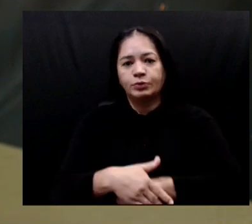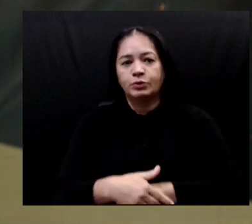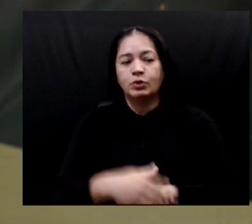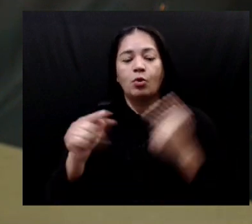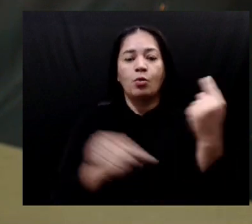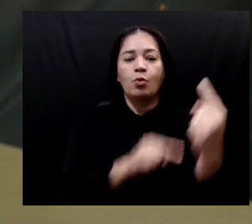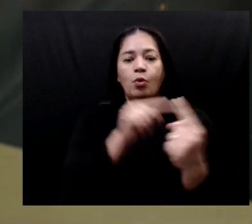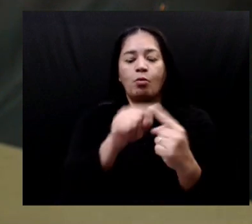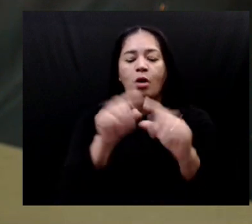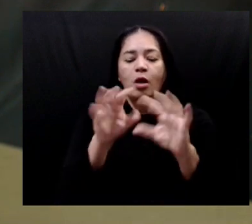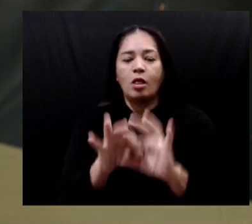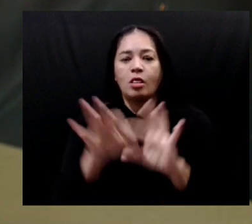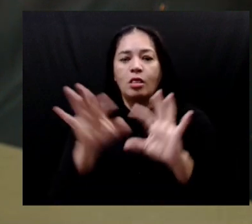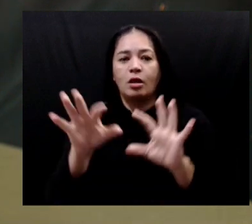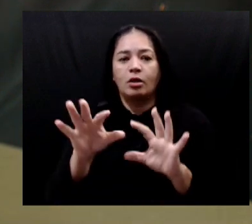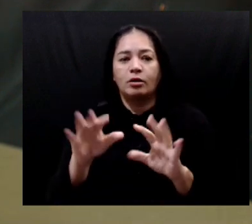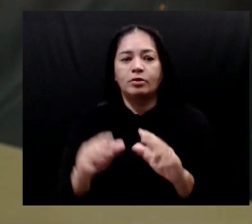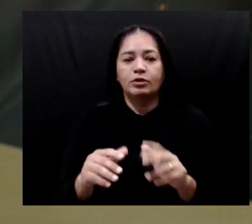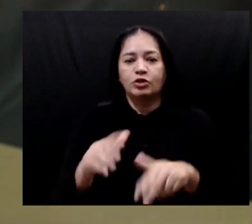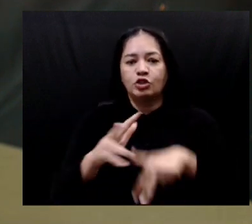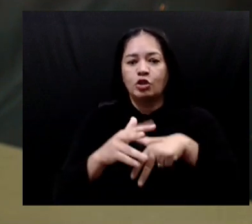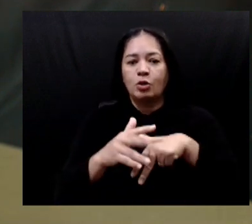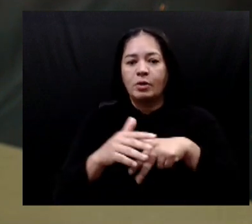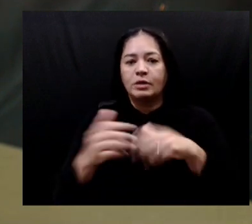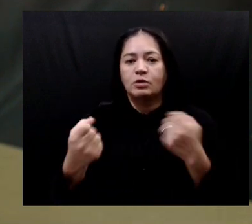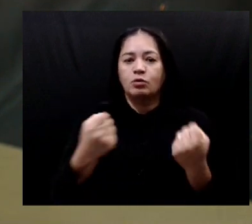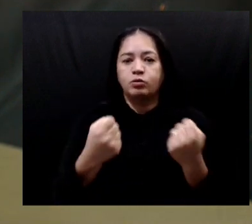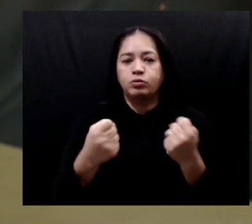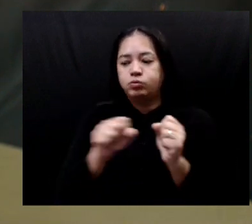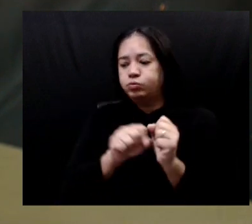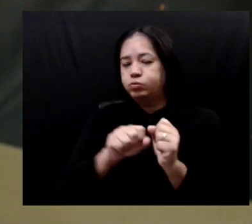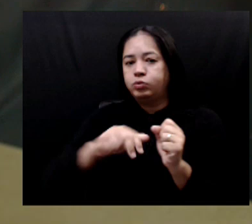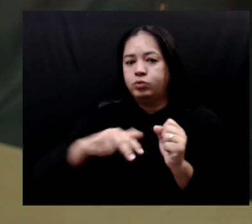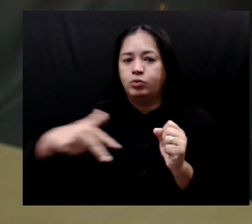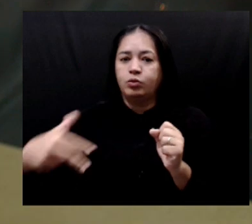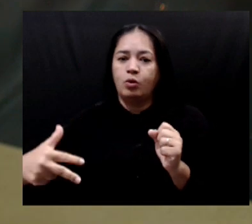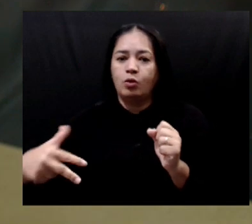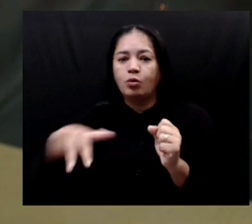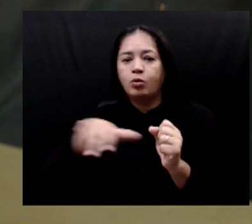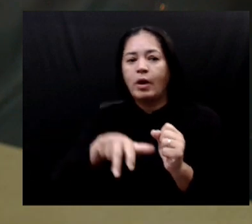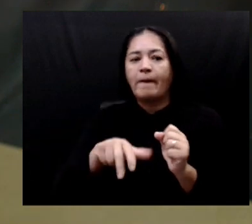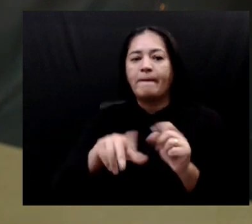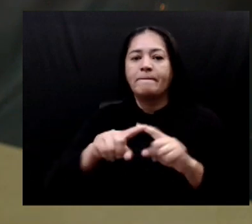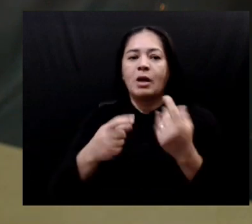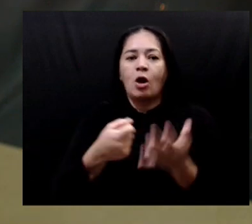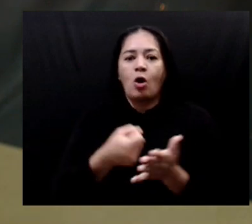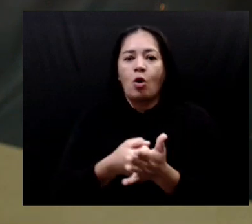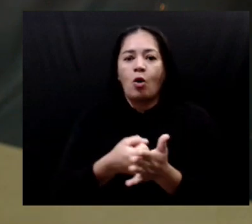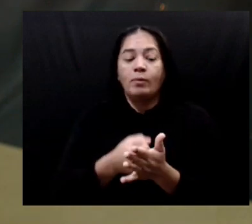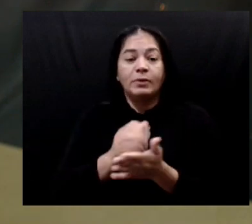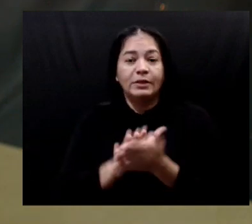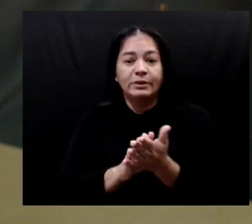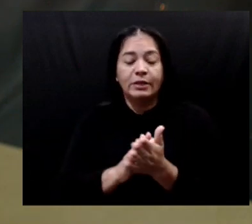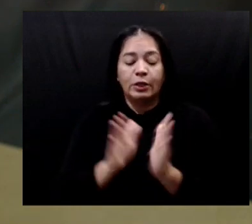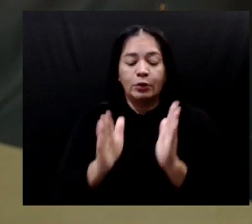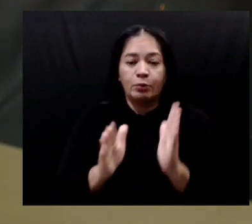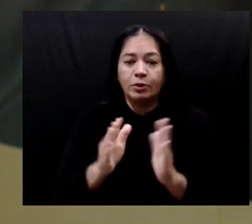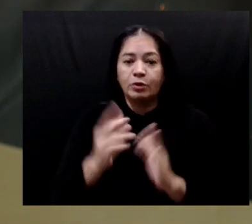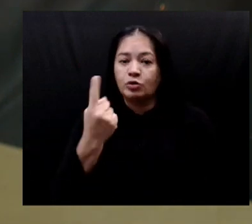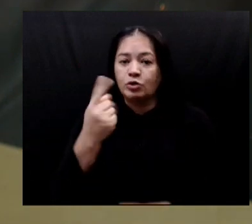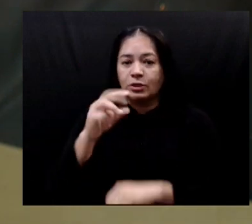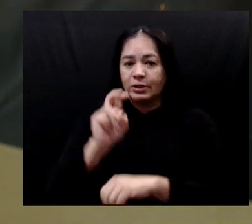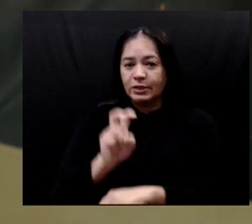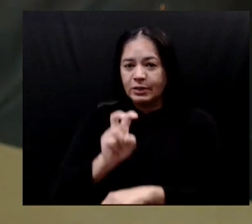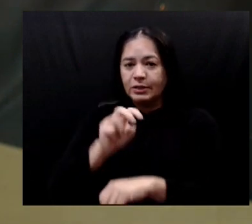embarque e desembarque de pacientes e visitantes sem cobrança nesse curto período. Para o autor do projeto, trata-se de uma medida